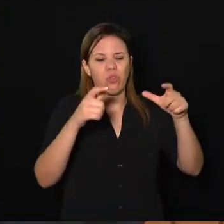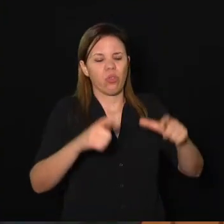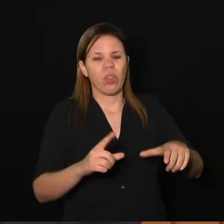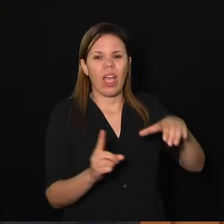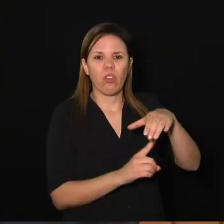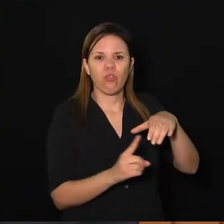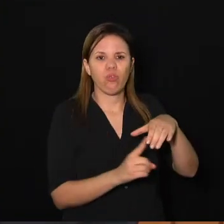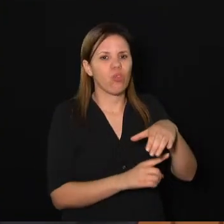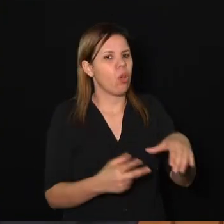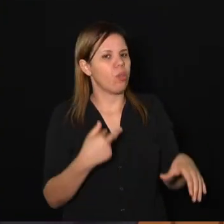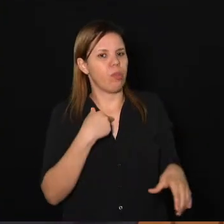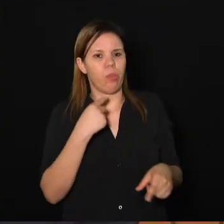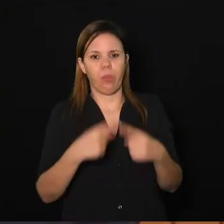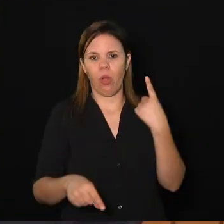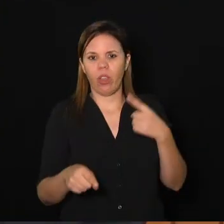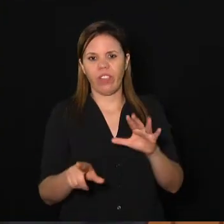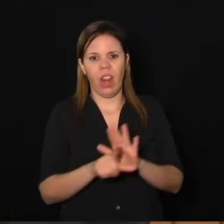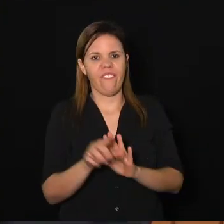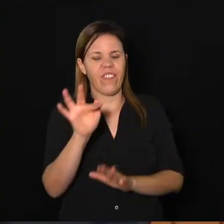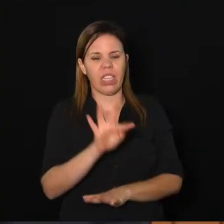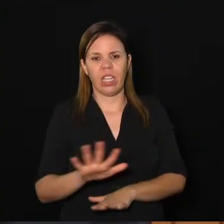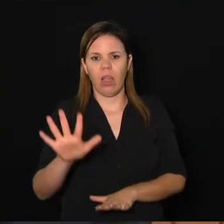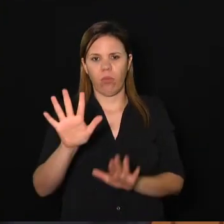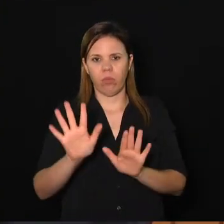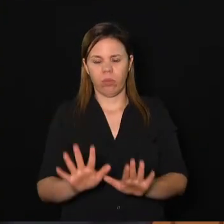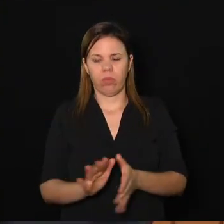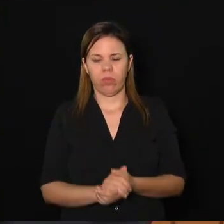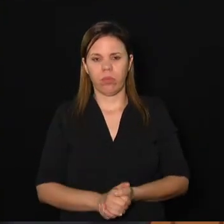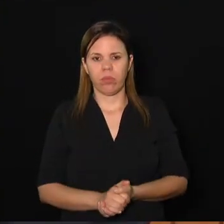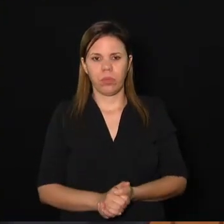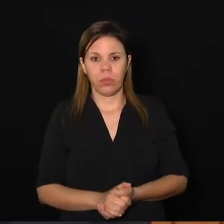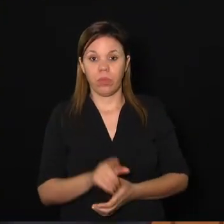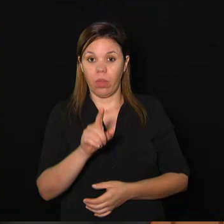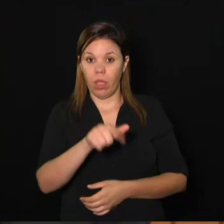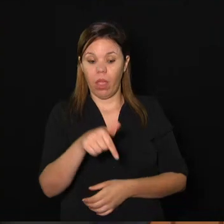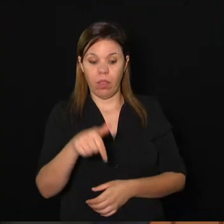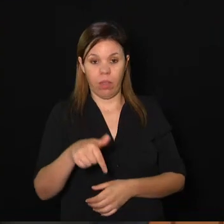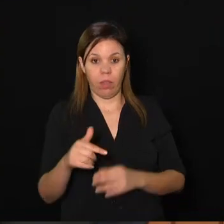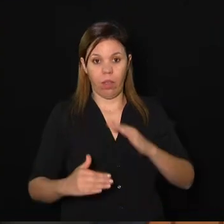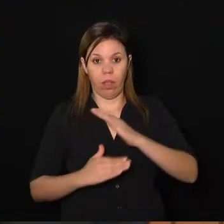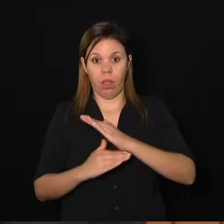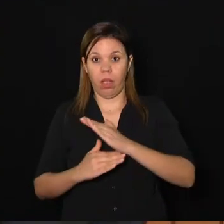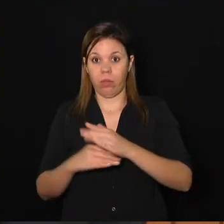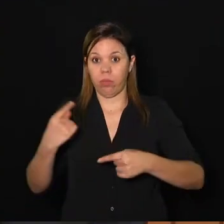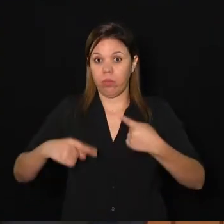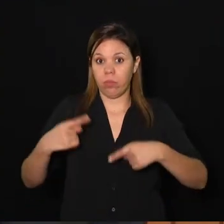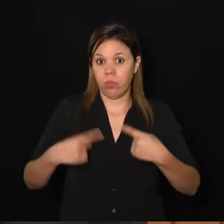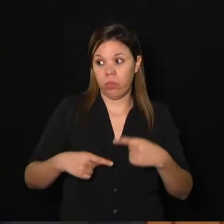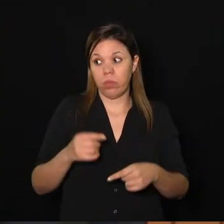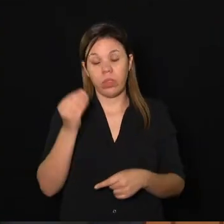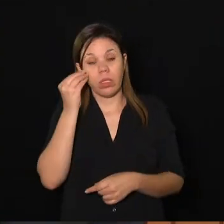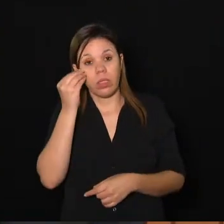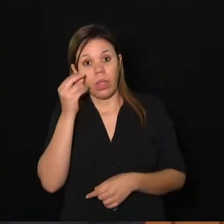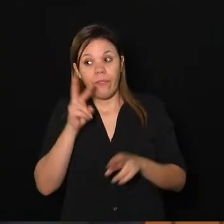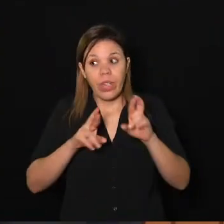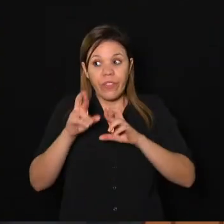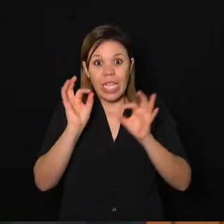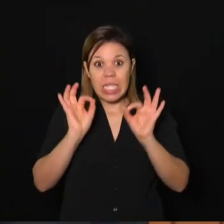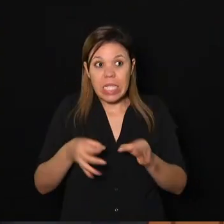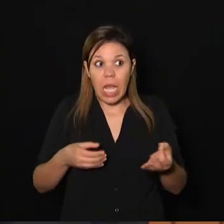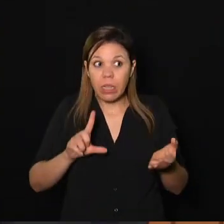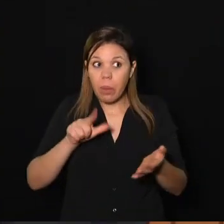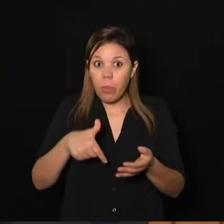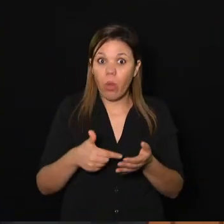proibido por lei federal então a nossa chamada de atenção é justamente para que essa casa antes de seja aprovada esse projeto ou não